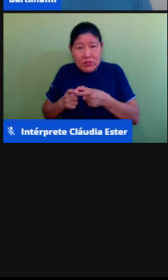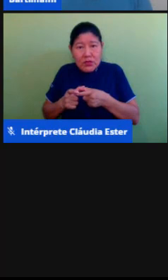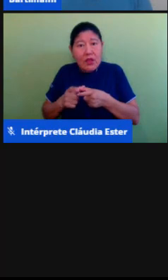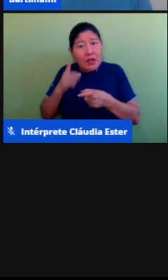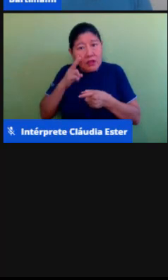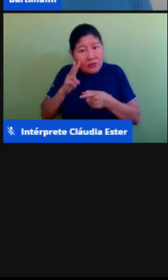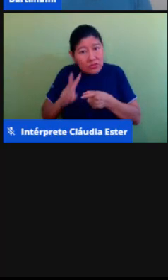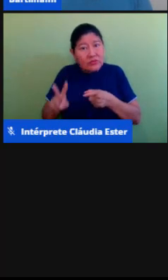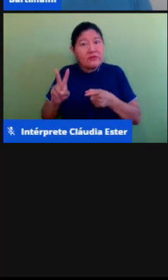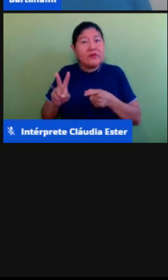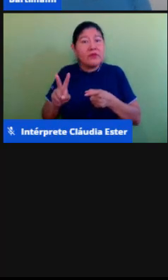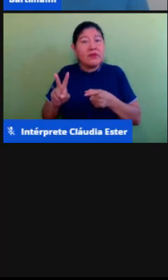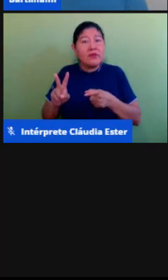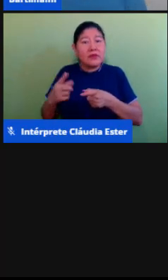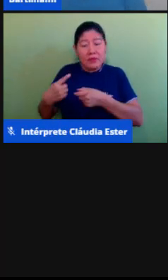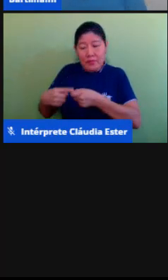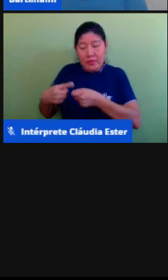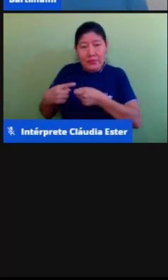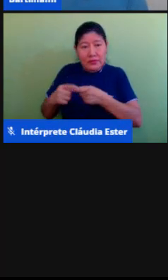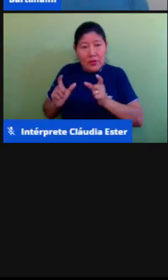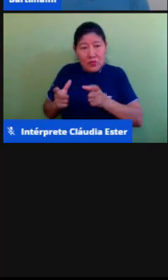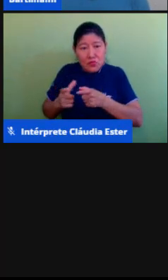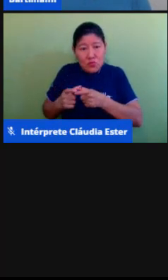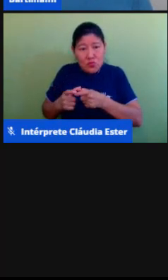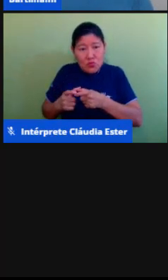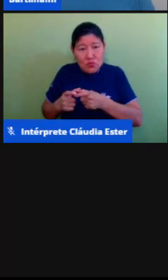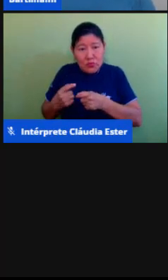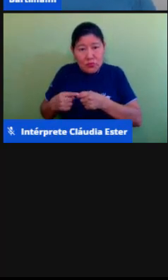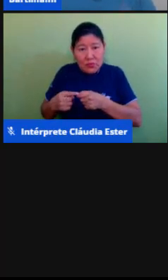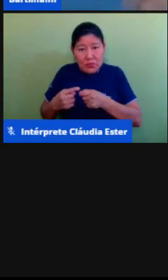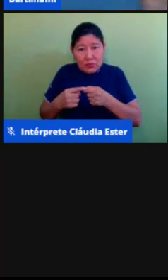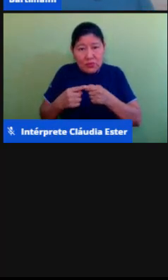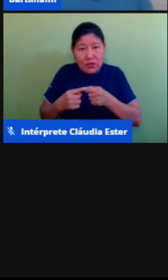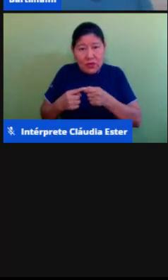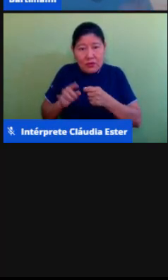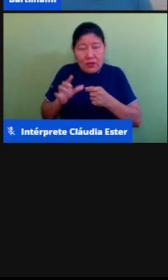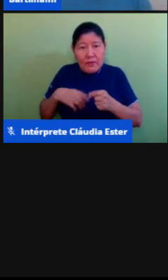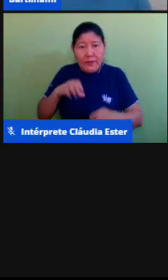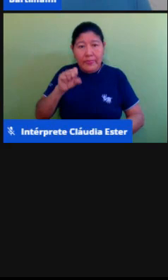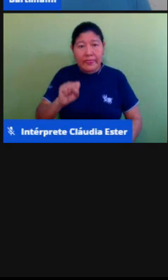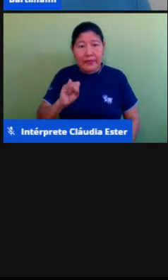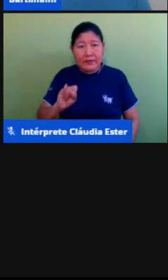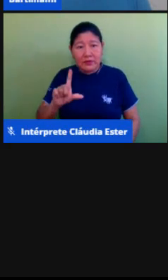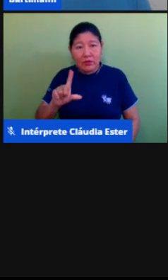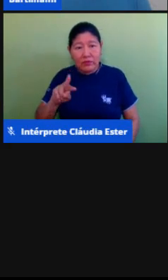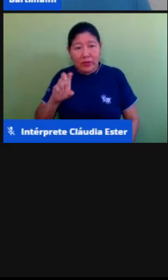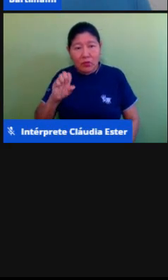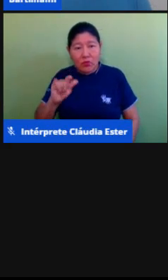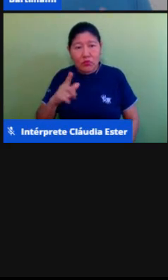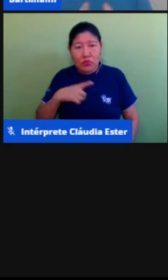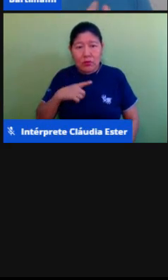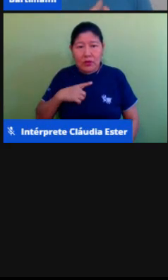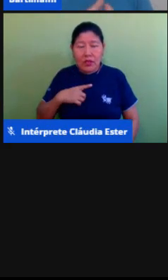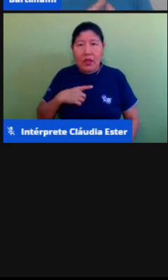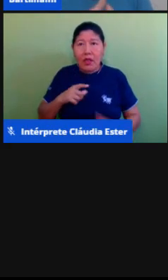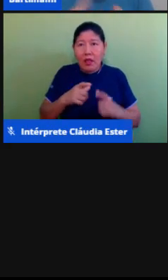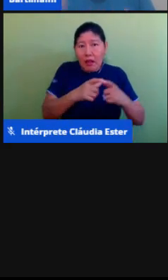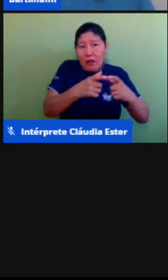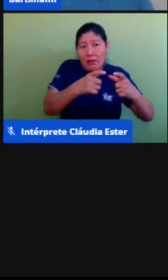para a silvicultura, ele é maior do que